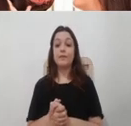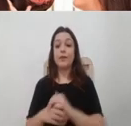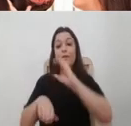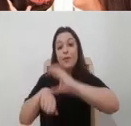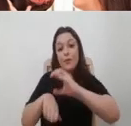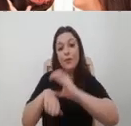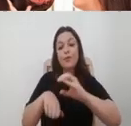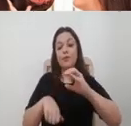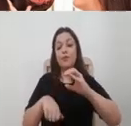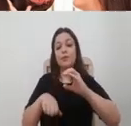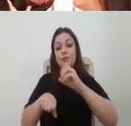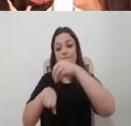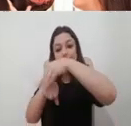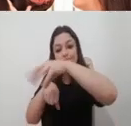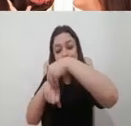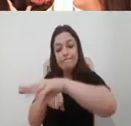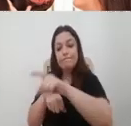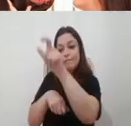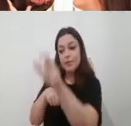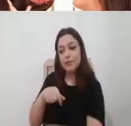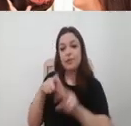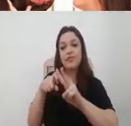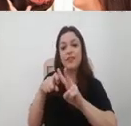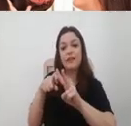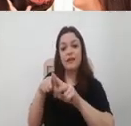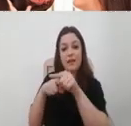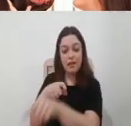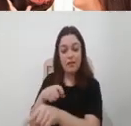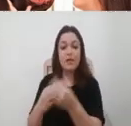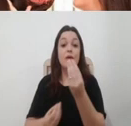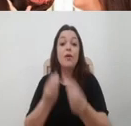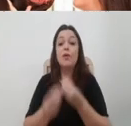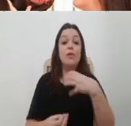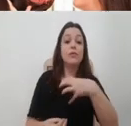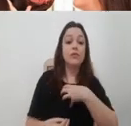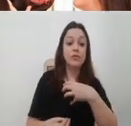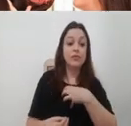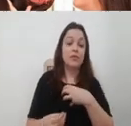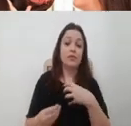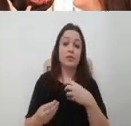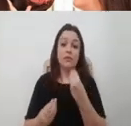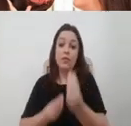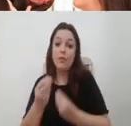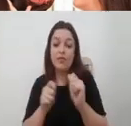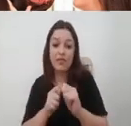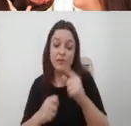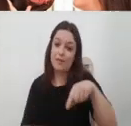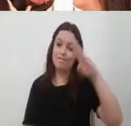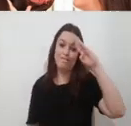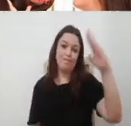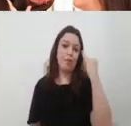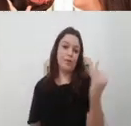Então, a capacitação dos médicos veterinários em como agir, né? Como proceder diante